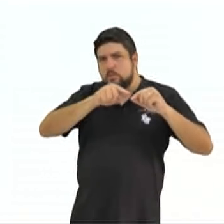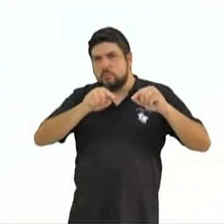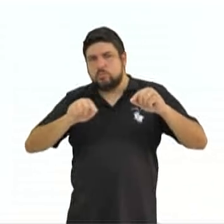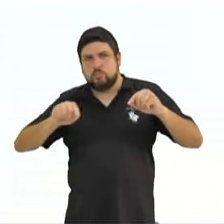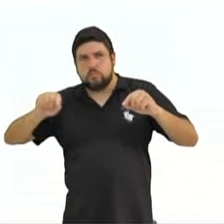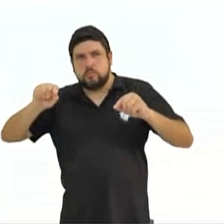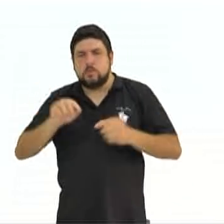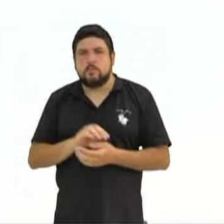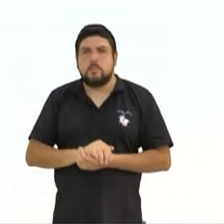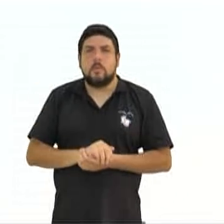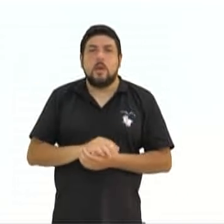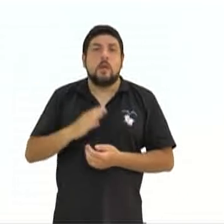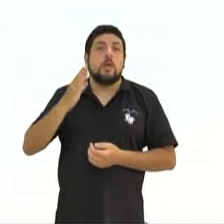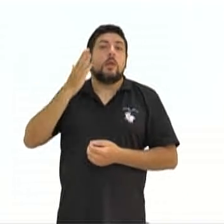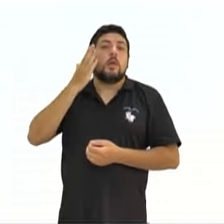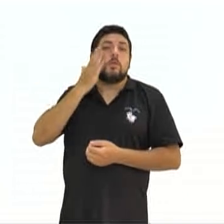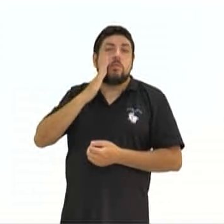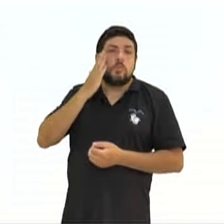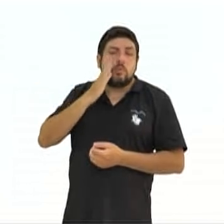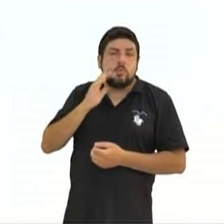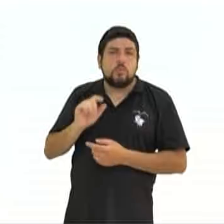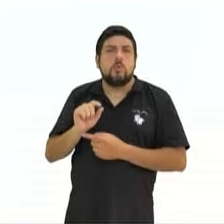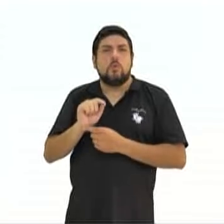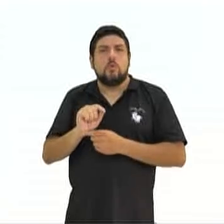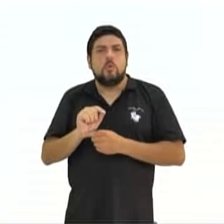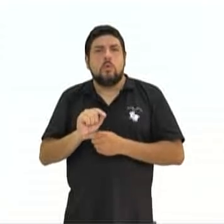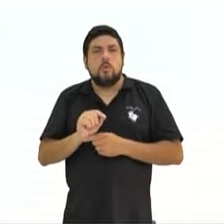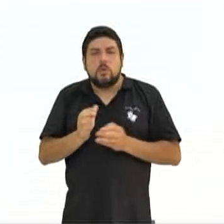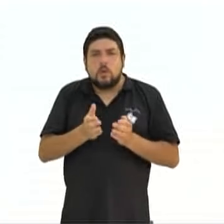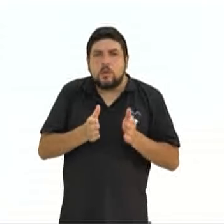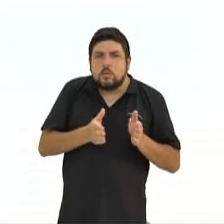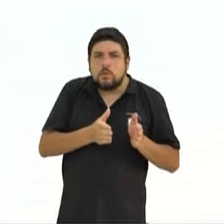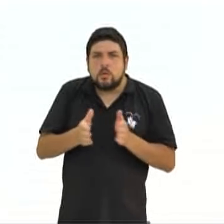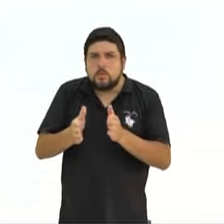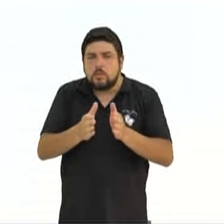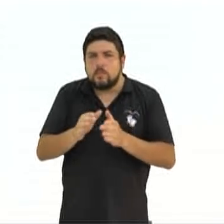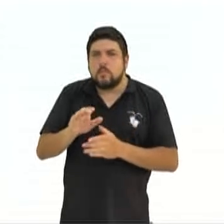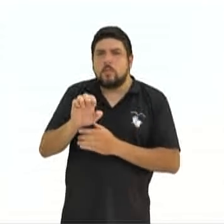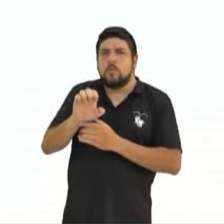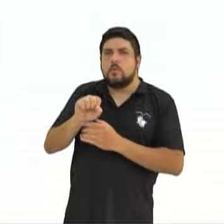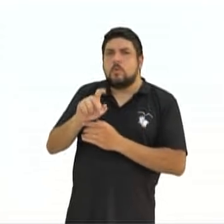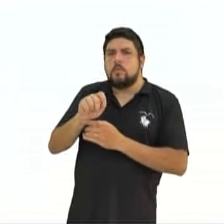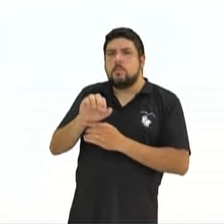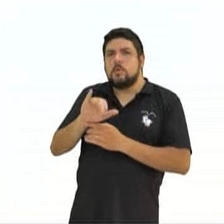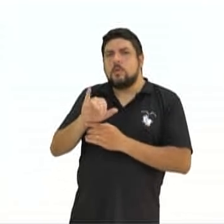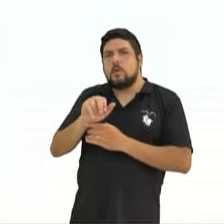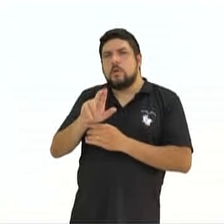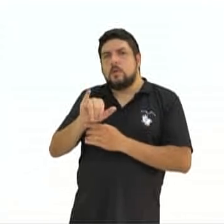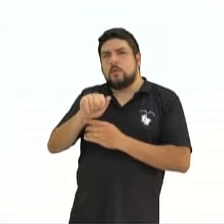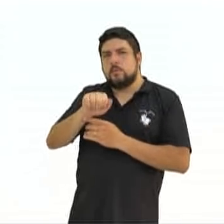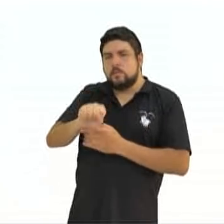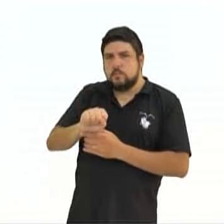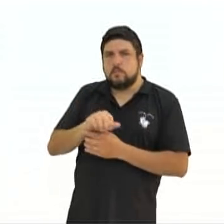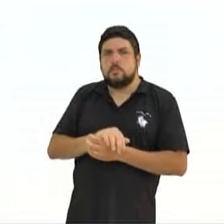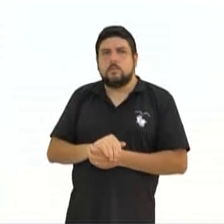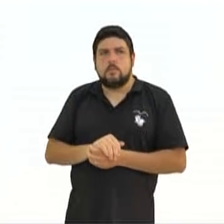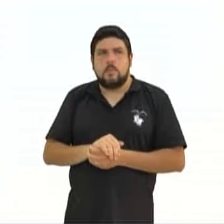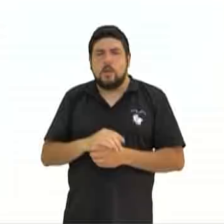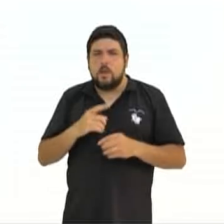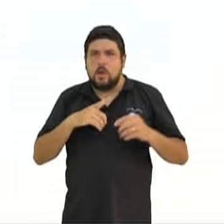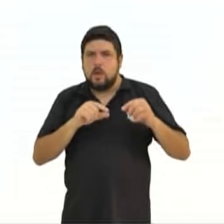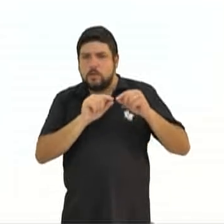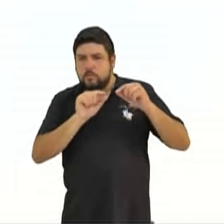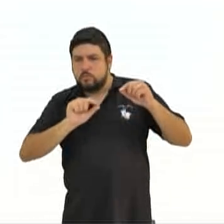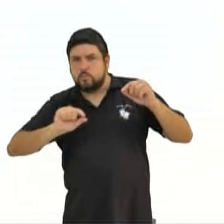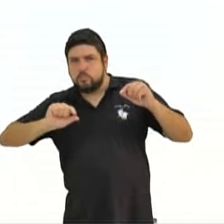Em azul aqui, nós temos a chamada Rota das Especiarias, que trazia aí das ilhas de Java, desse